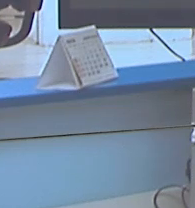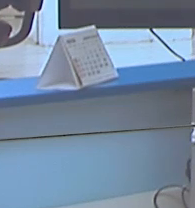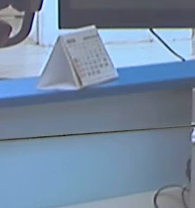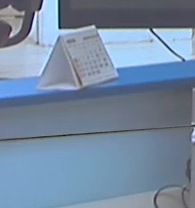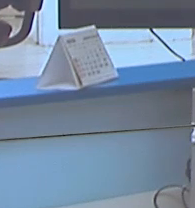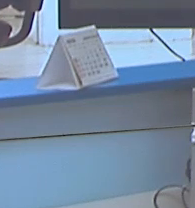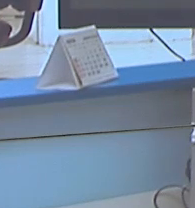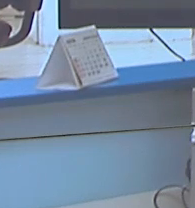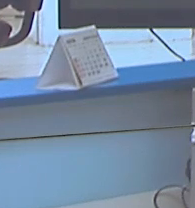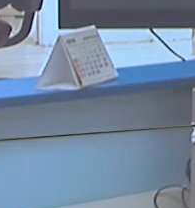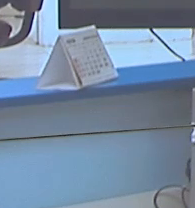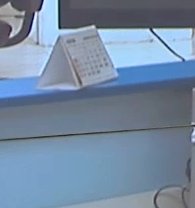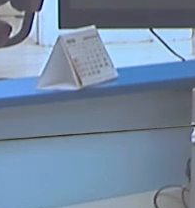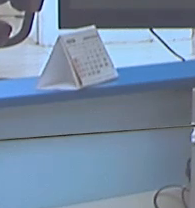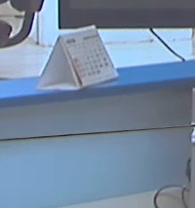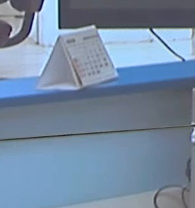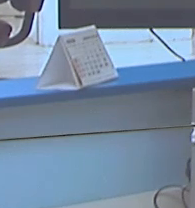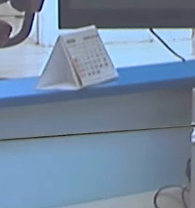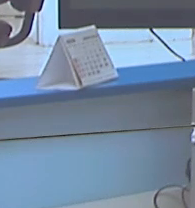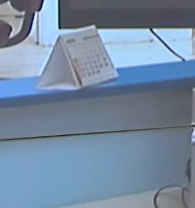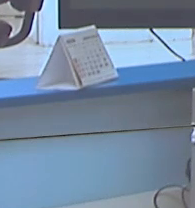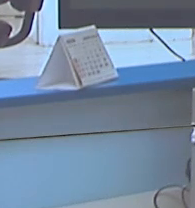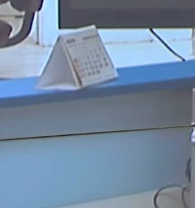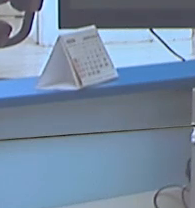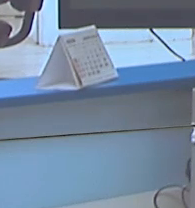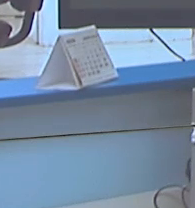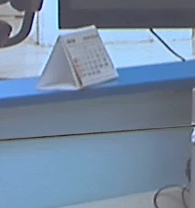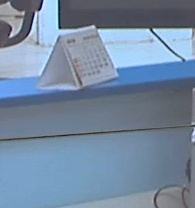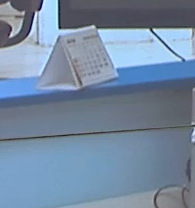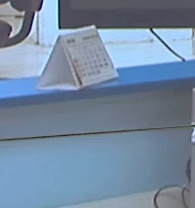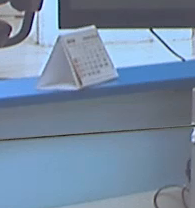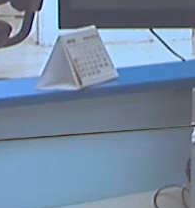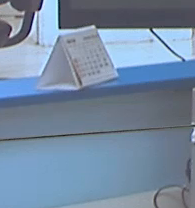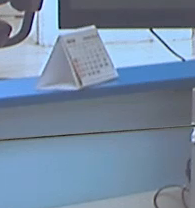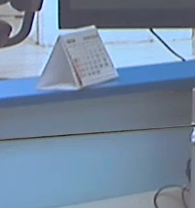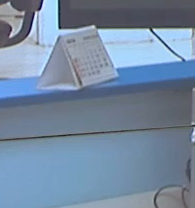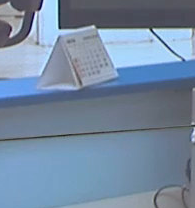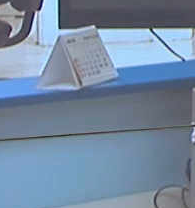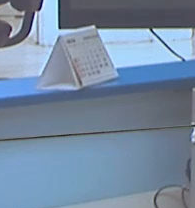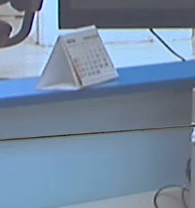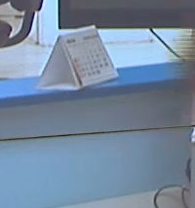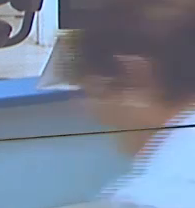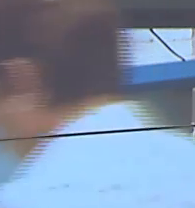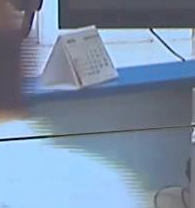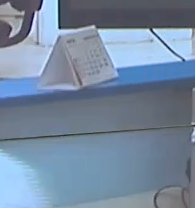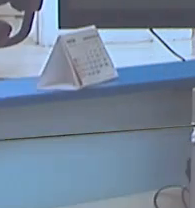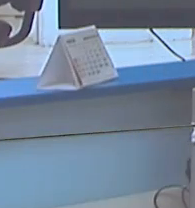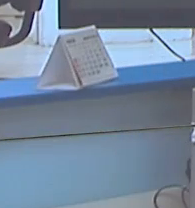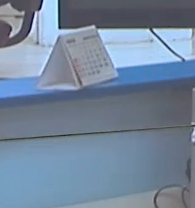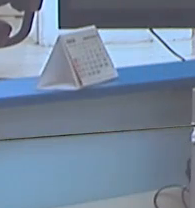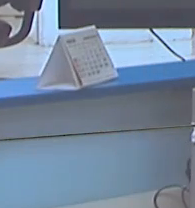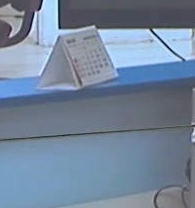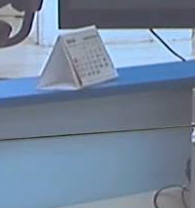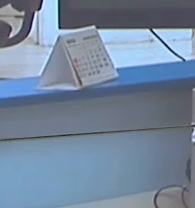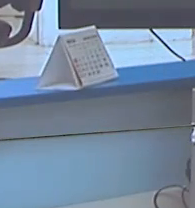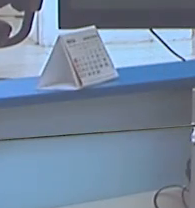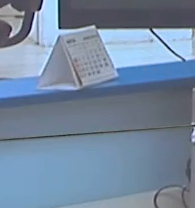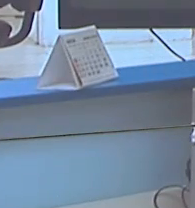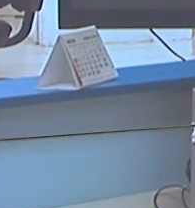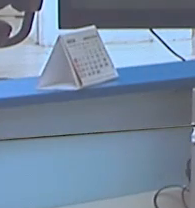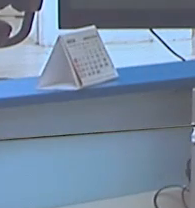Filho e também de reajuste do Bolsa Família. Foi anunciado o reajuste de 12,5% no programa Bolsa Família e a liberação